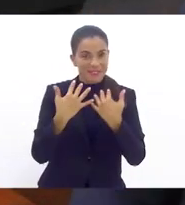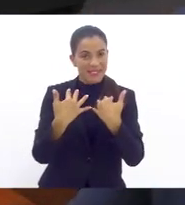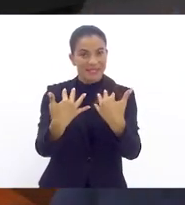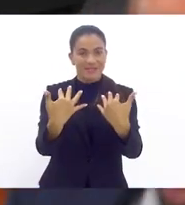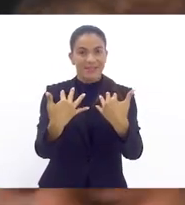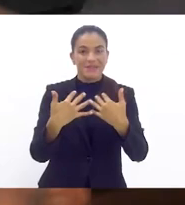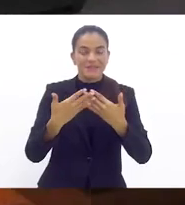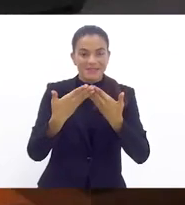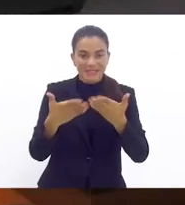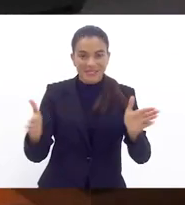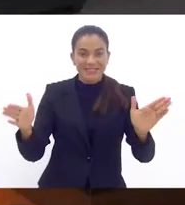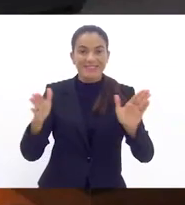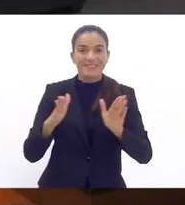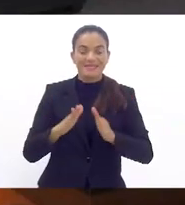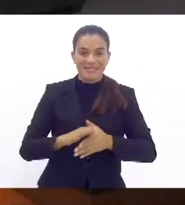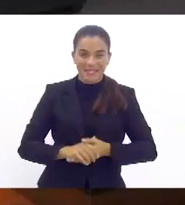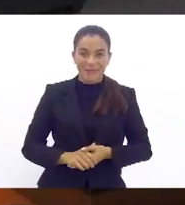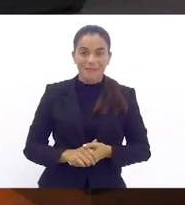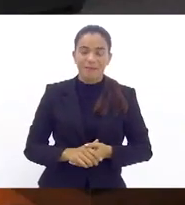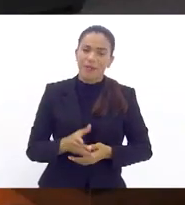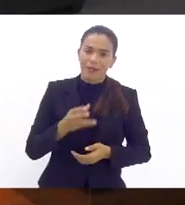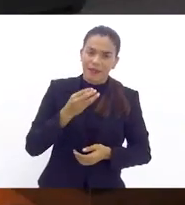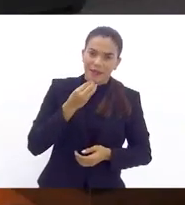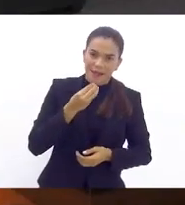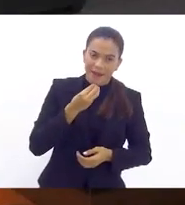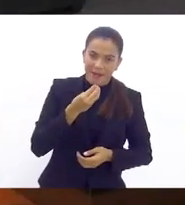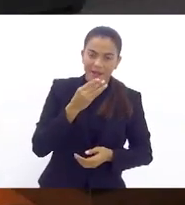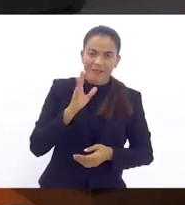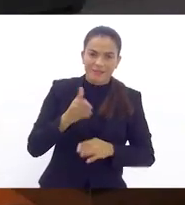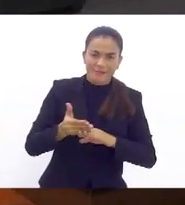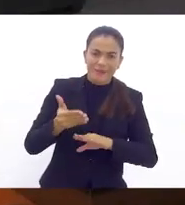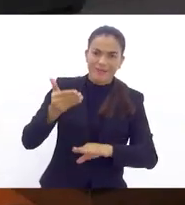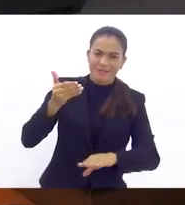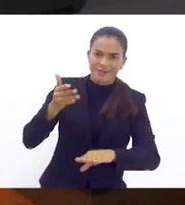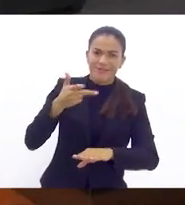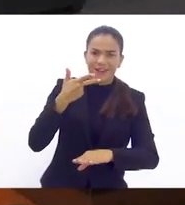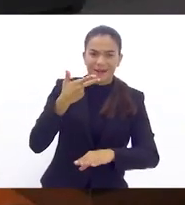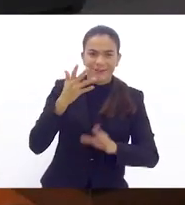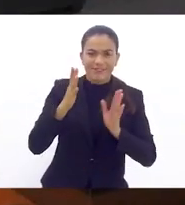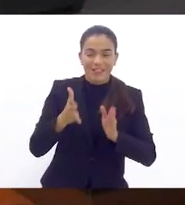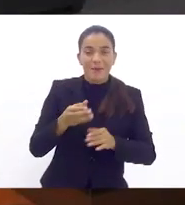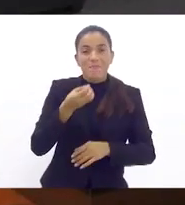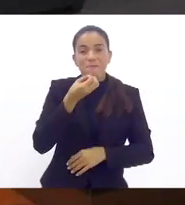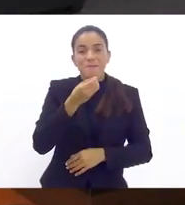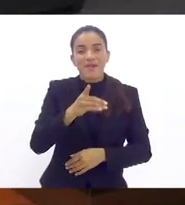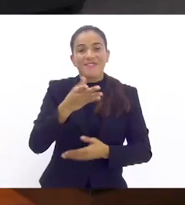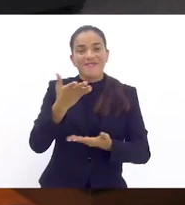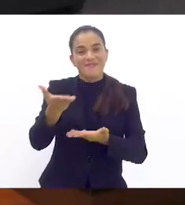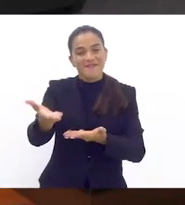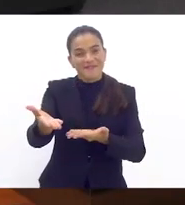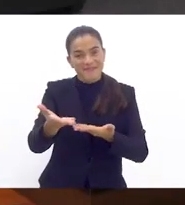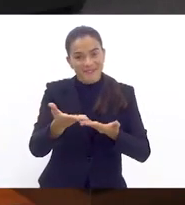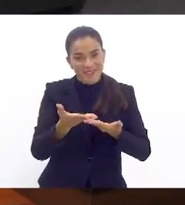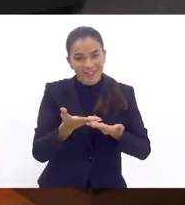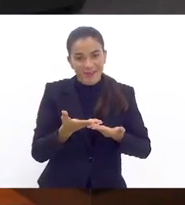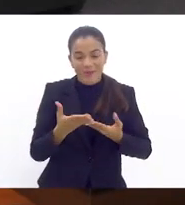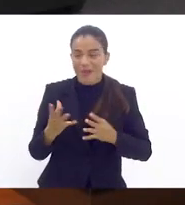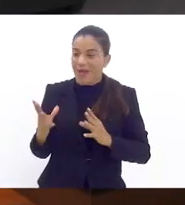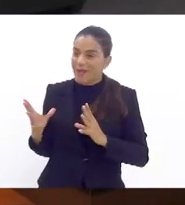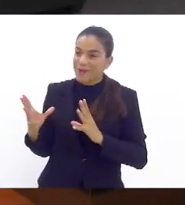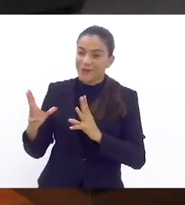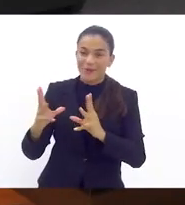audiência pública e, claro, como já foi dito, dar boas-vindas a todos.